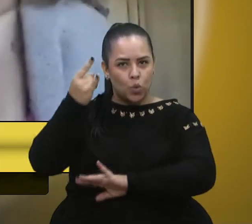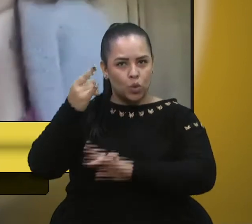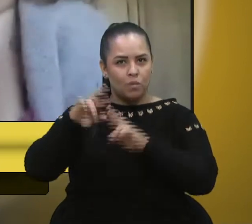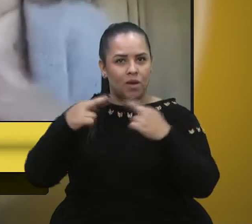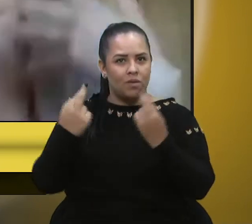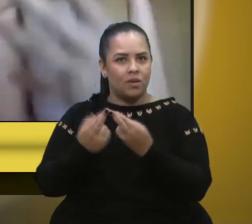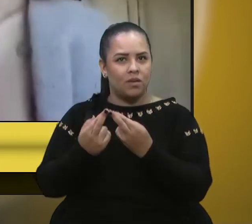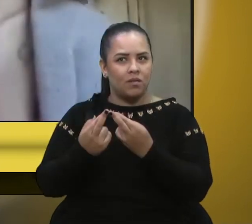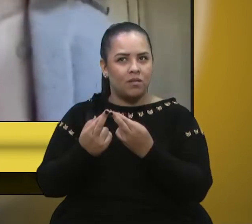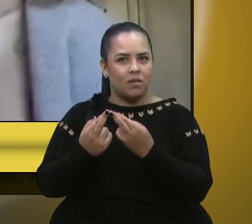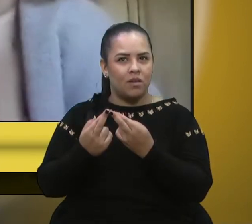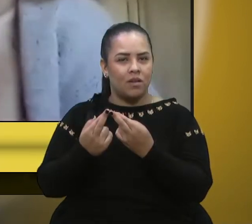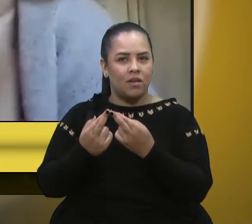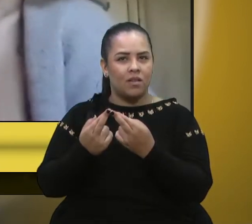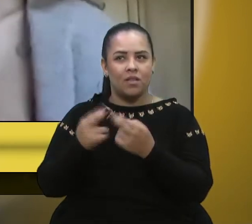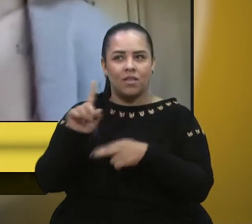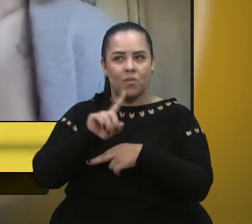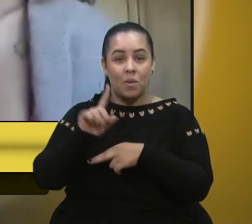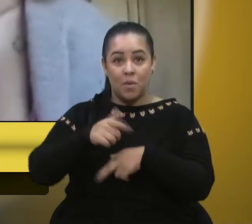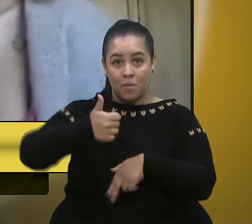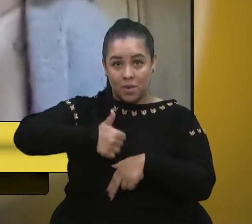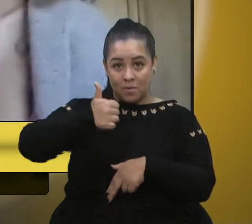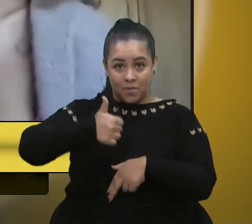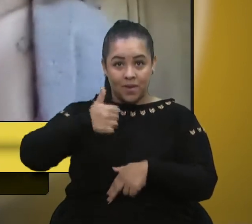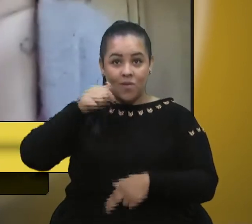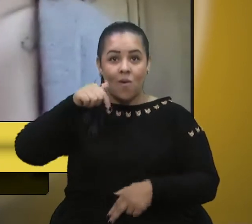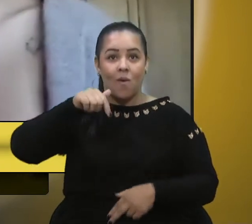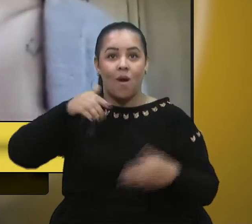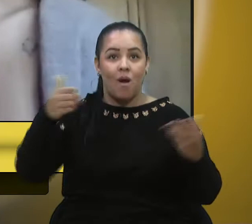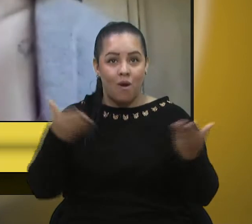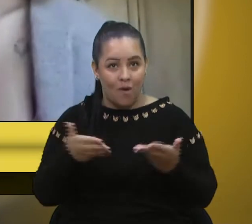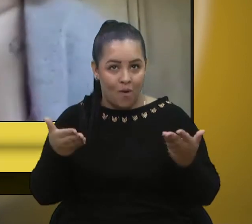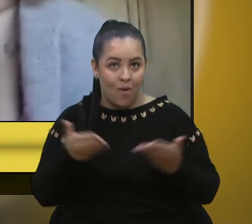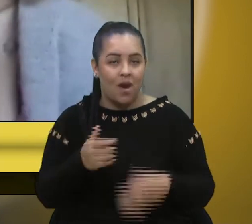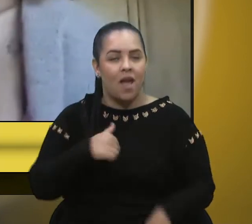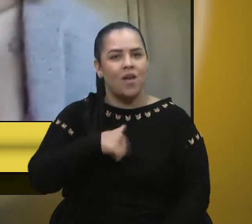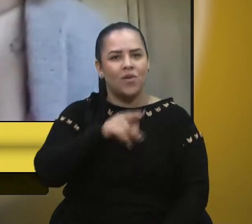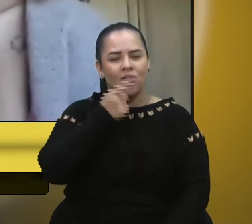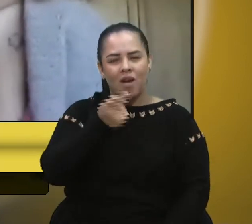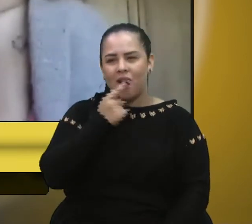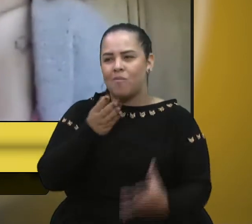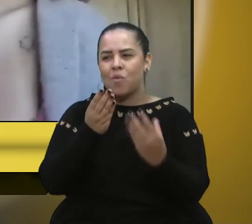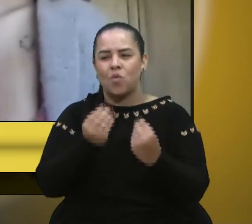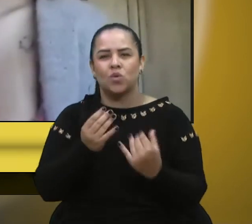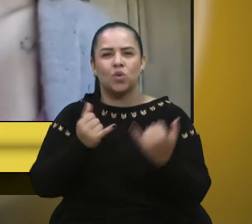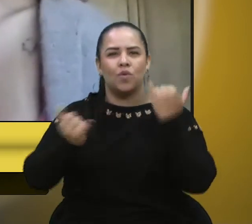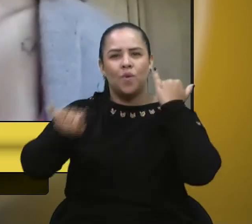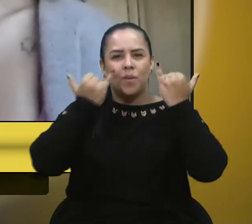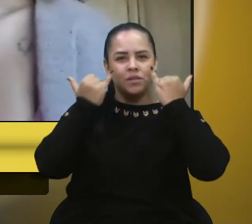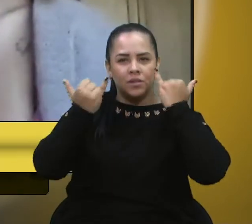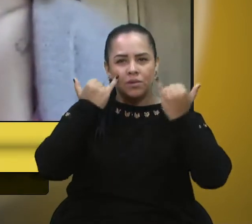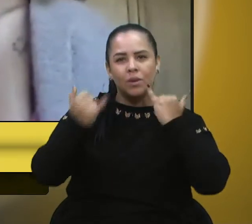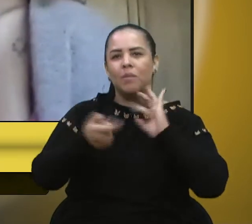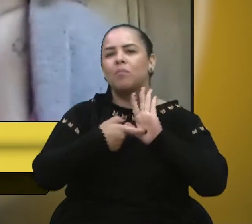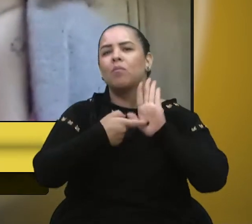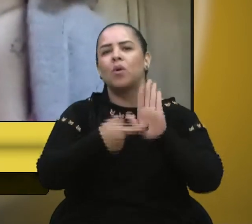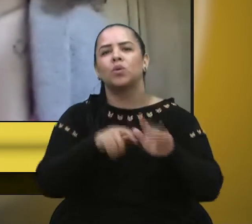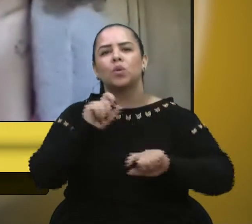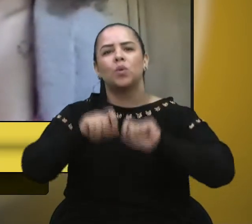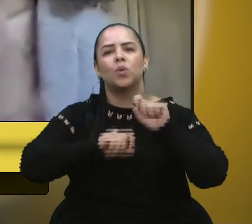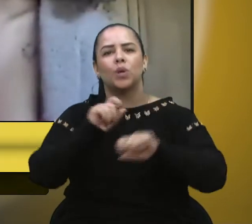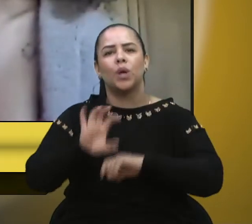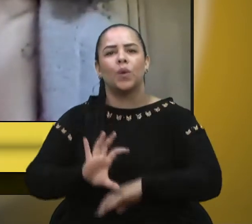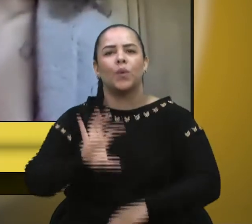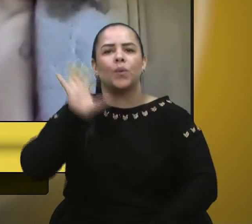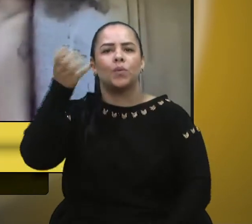no meu primeiro grande expediente, quando eu trago esse ponto, eu trago diversos dados que demonstram a situação que Caxias do Sul